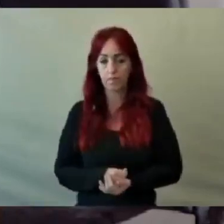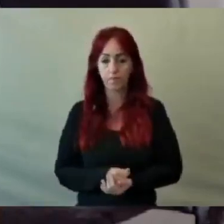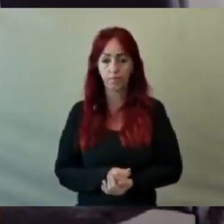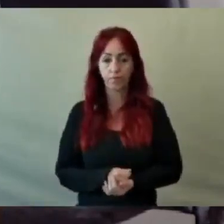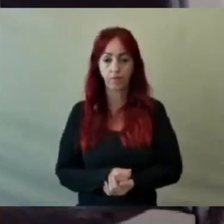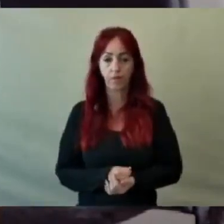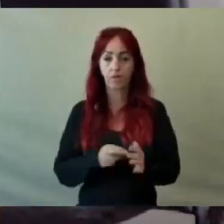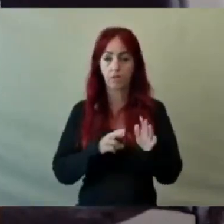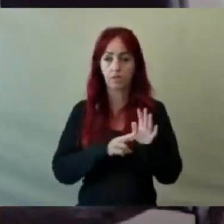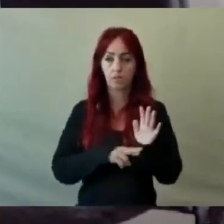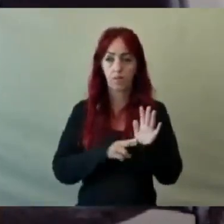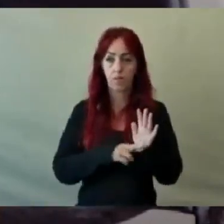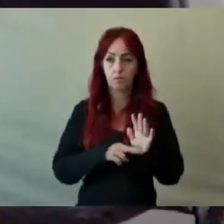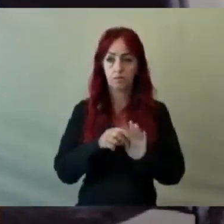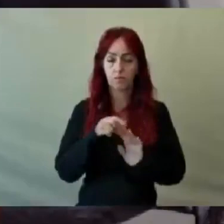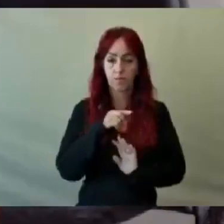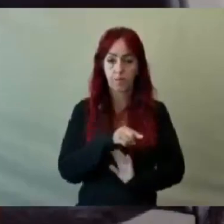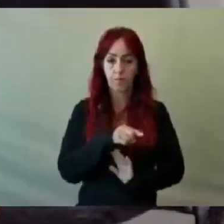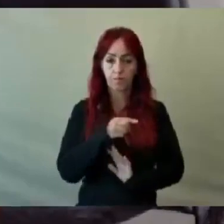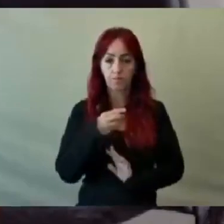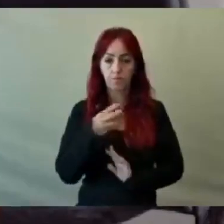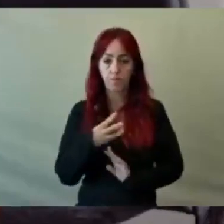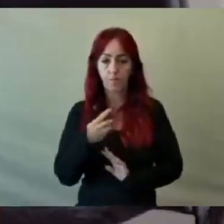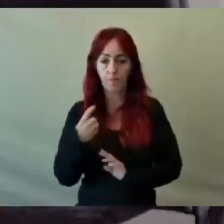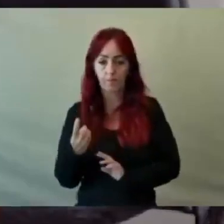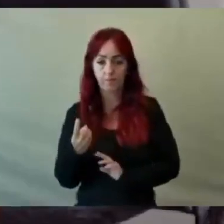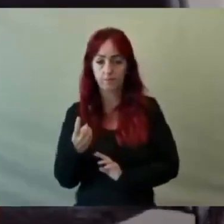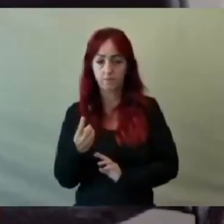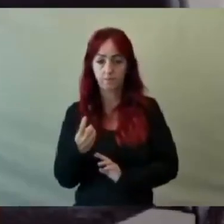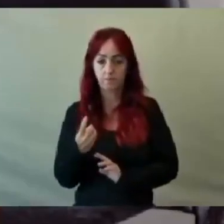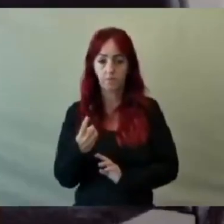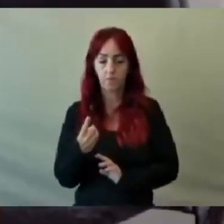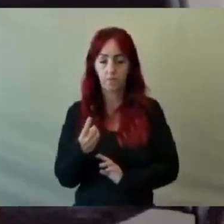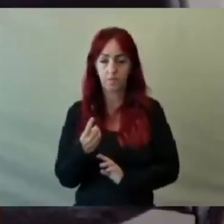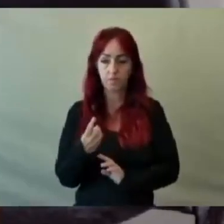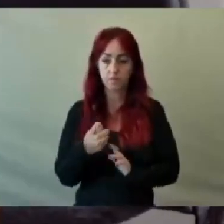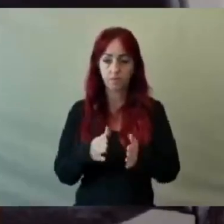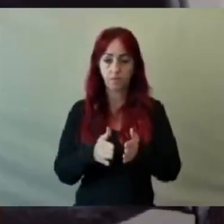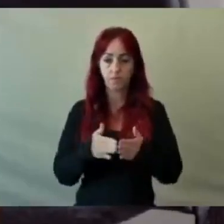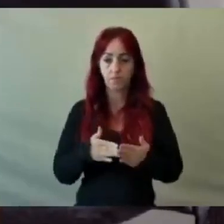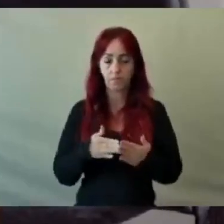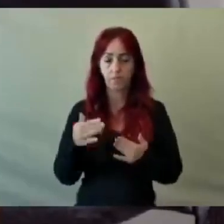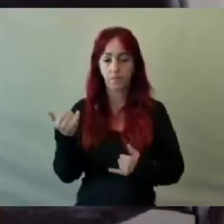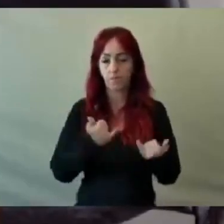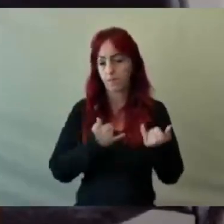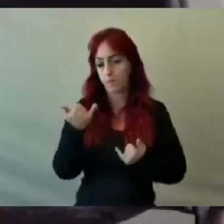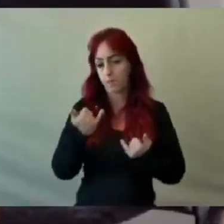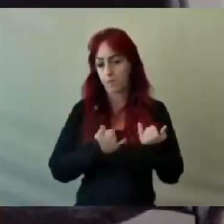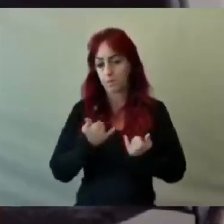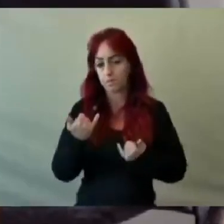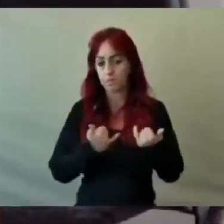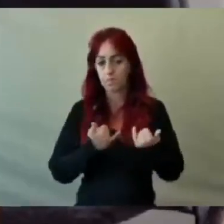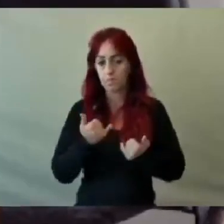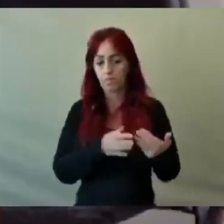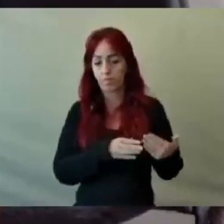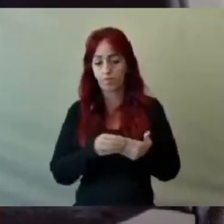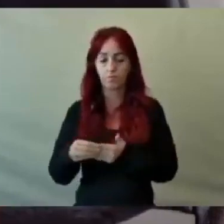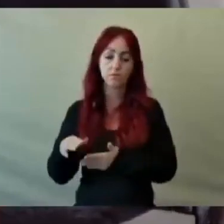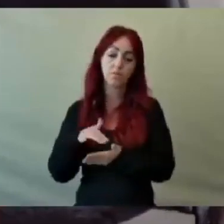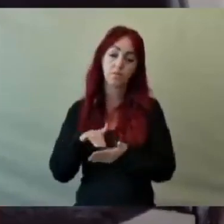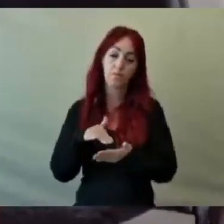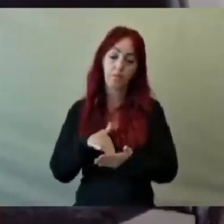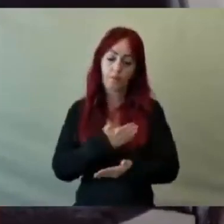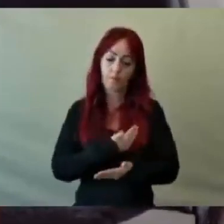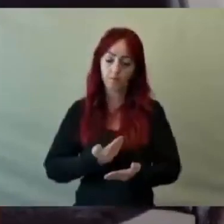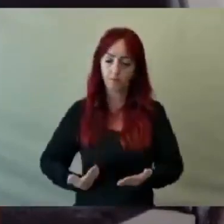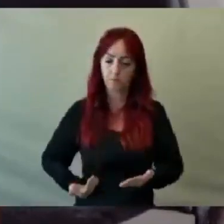1031-2024, turno único. Solicitação, pedido de informação, destinatário, Secretaria Municipal de Governo e Secretaria Municipal de Saúde,